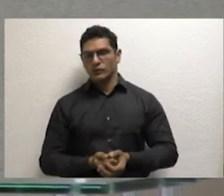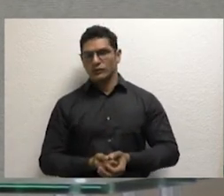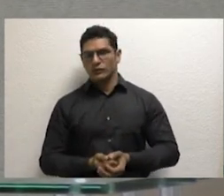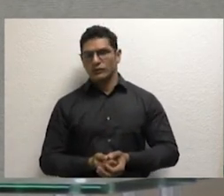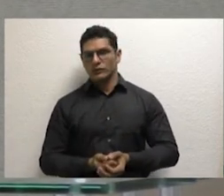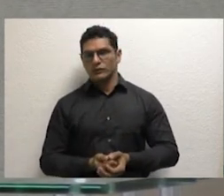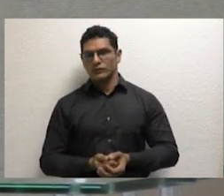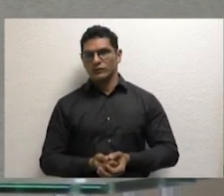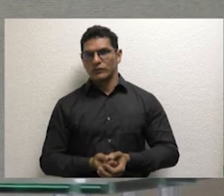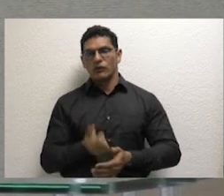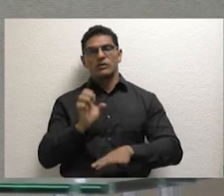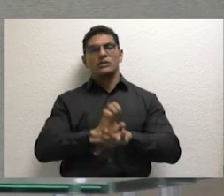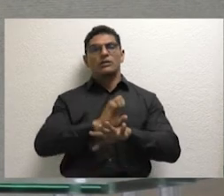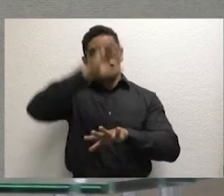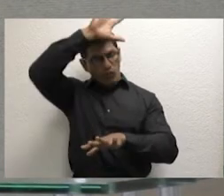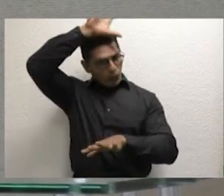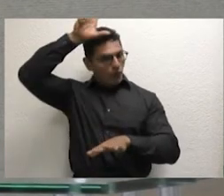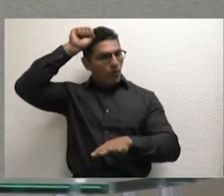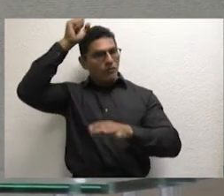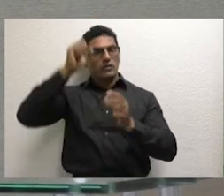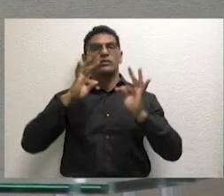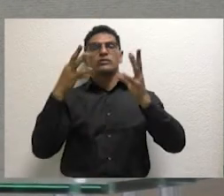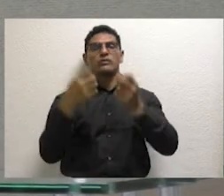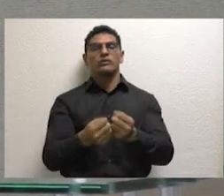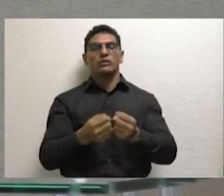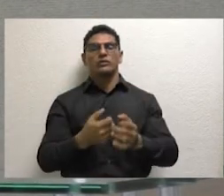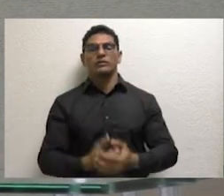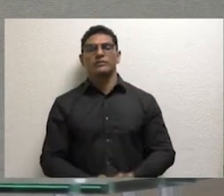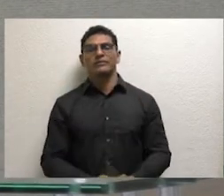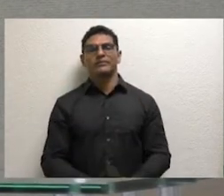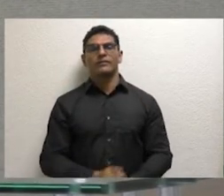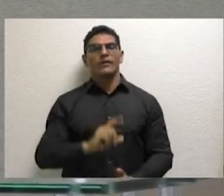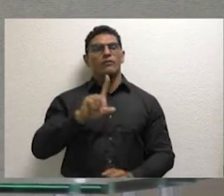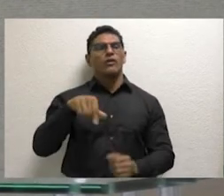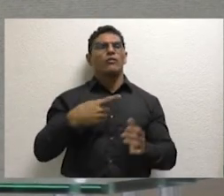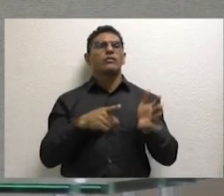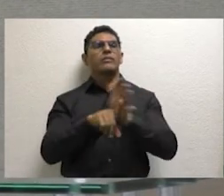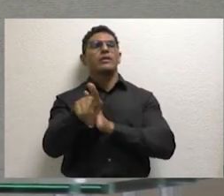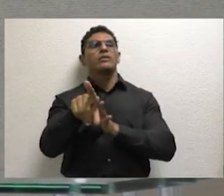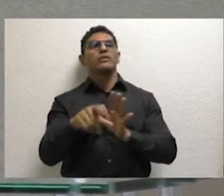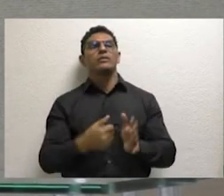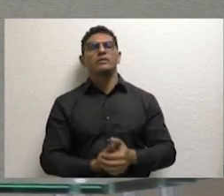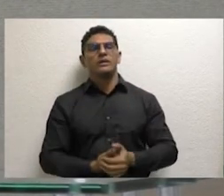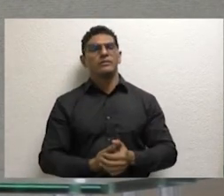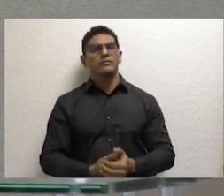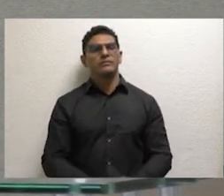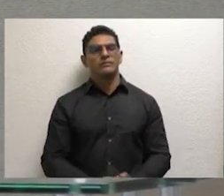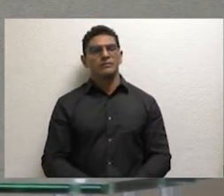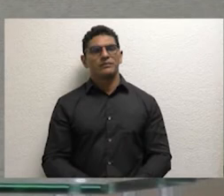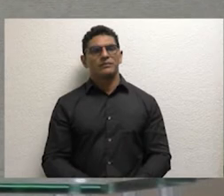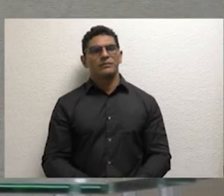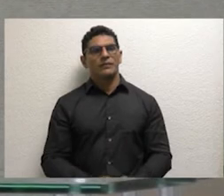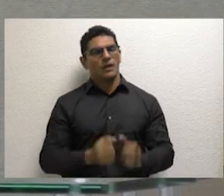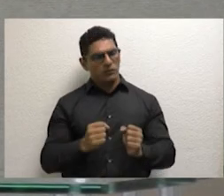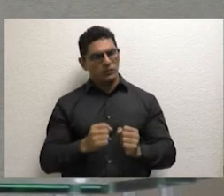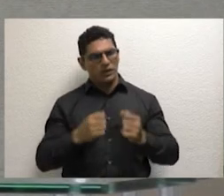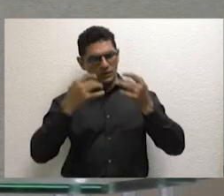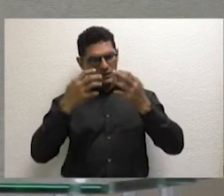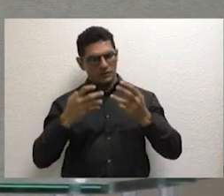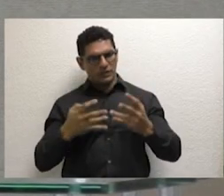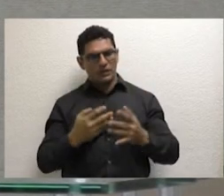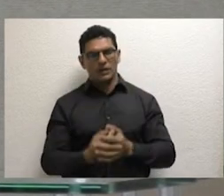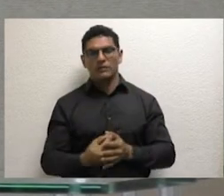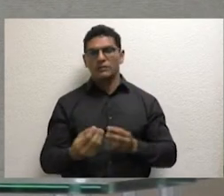casa o estado do Amazonas como um todo uma outra situação que eu gostaria que o senhor pudesse falar os